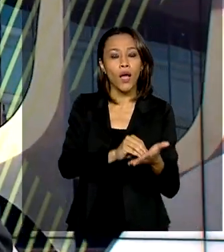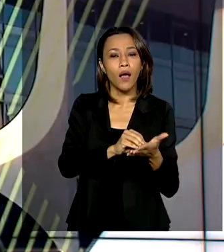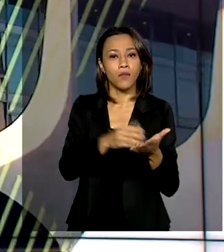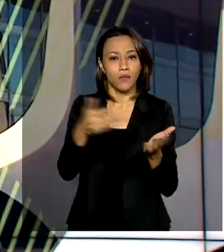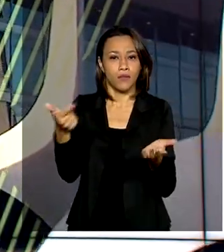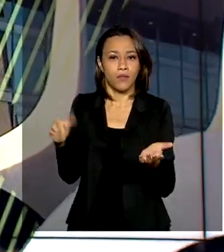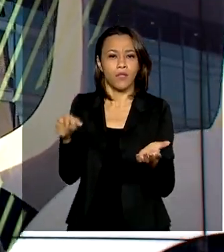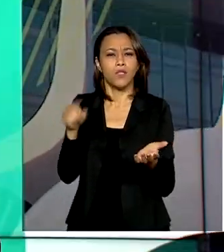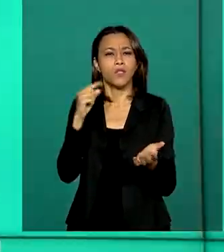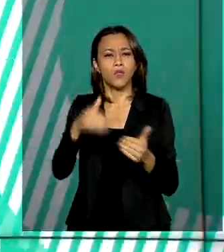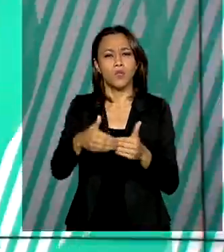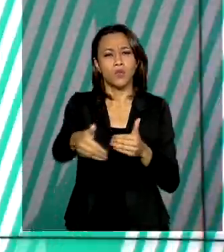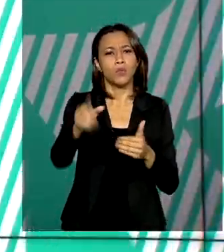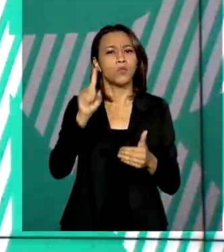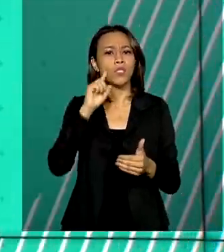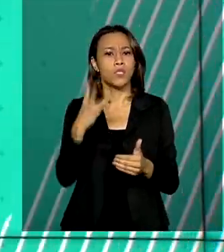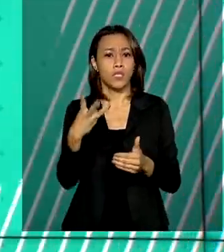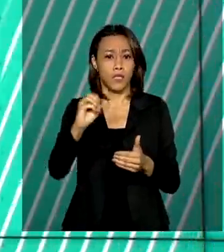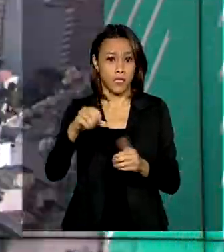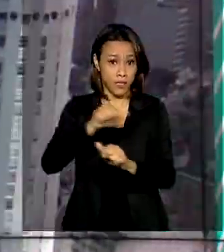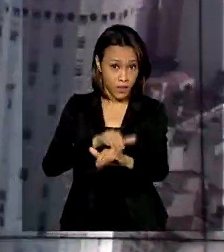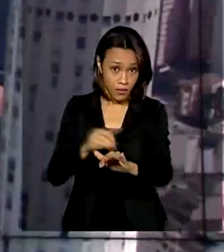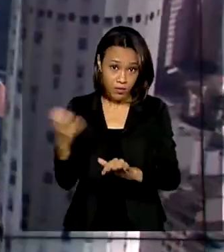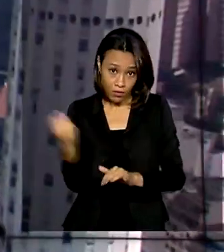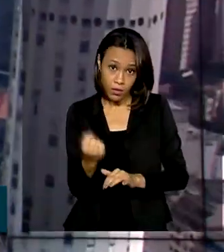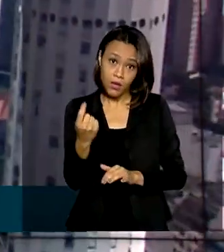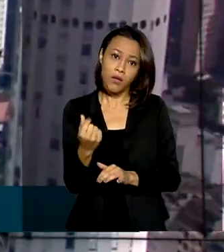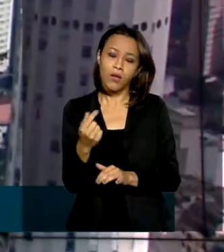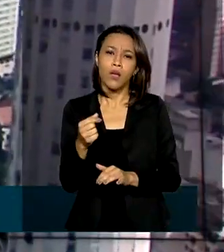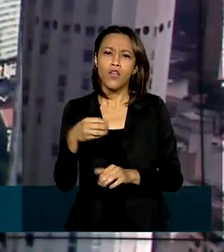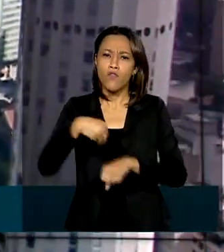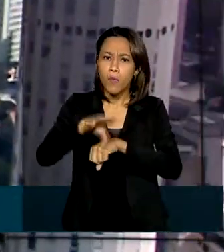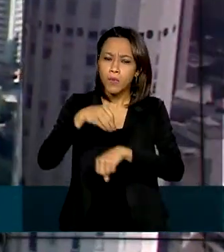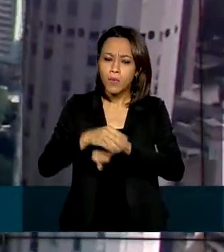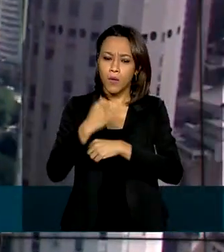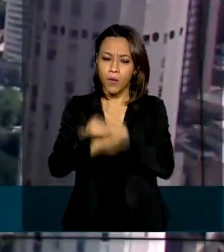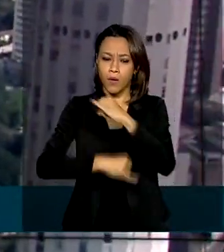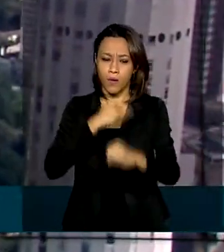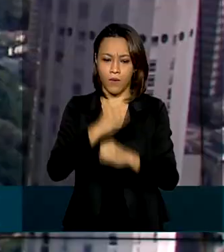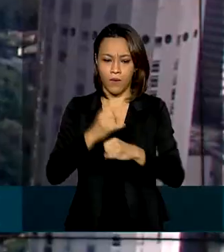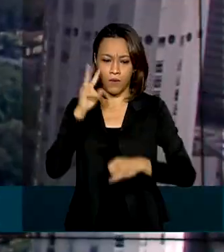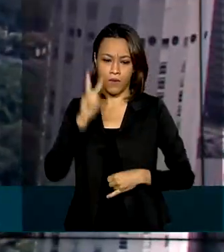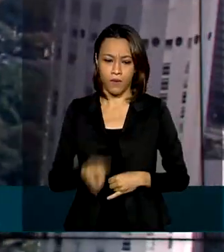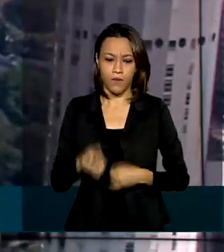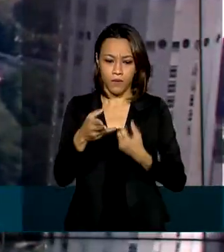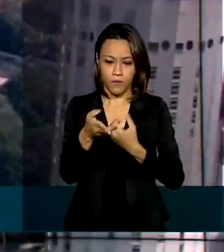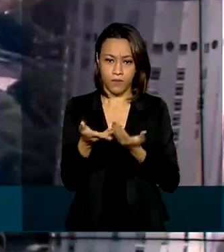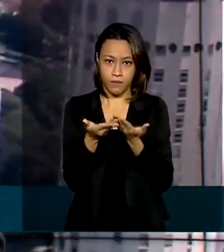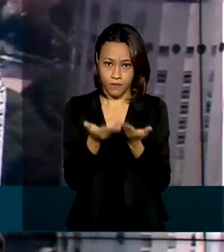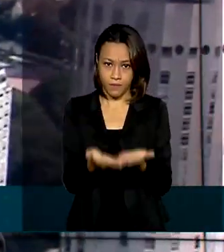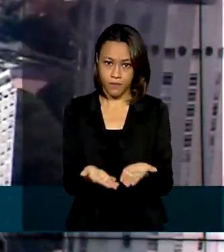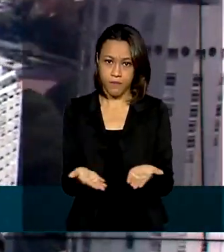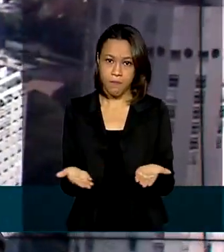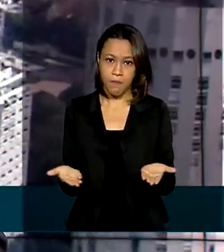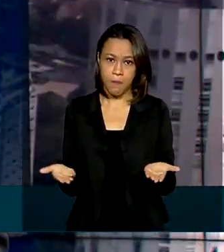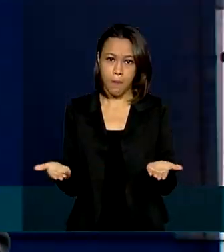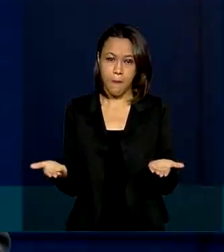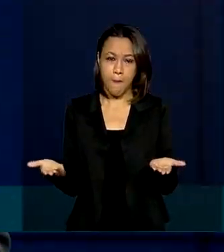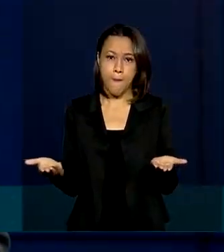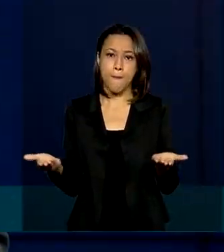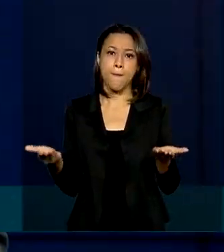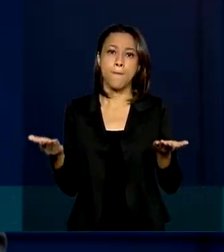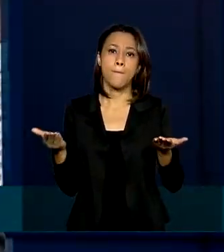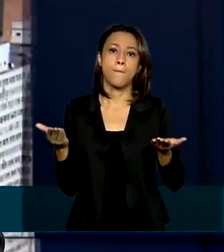no próximo dia trinta de Setembro as informações estão disponíveis na página da receita no endereço eletrônico